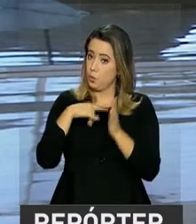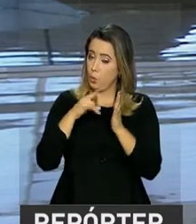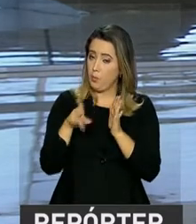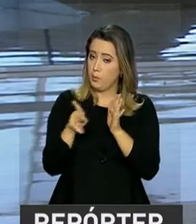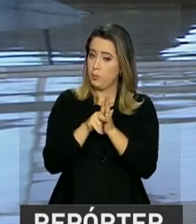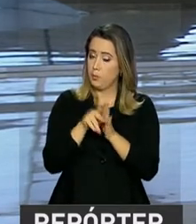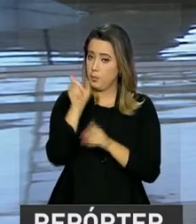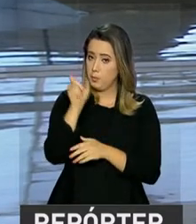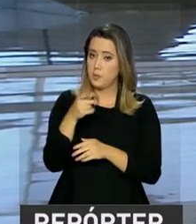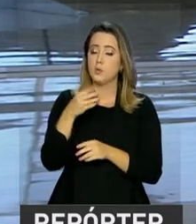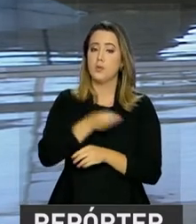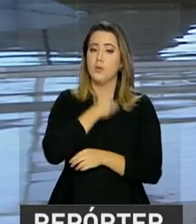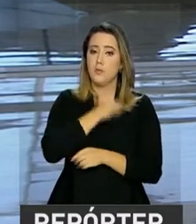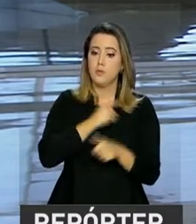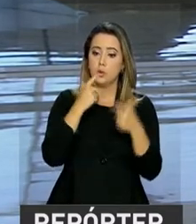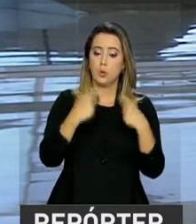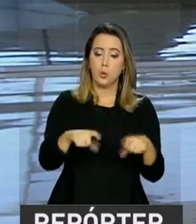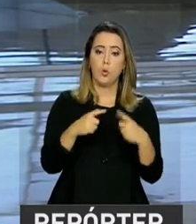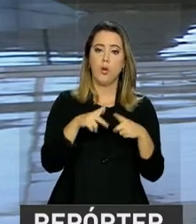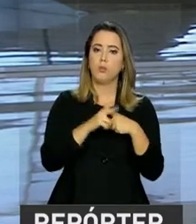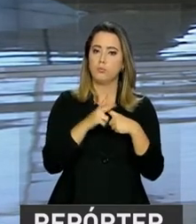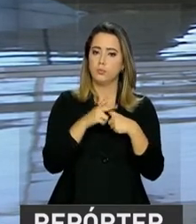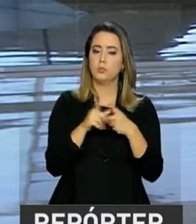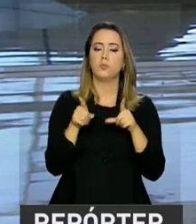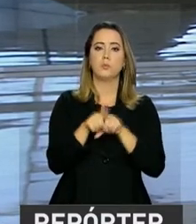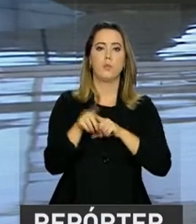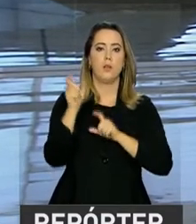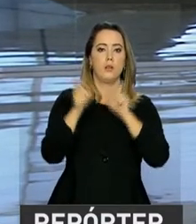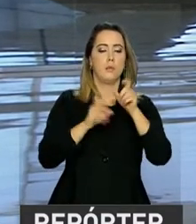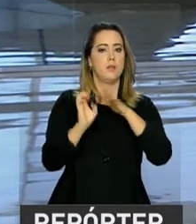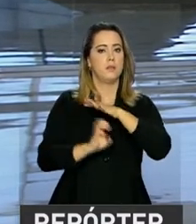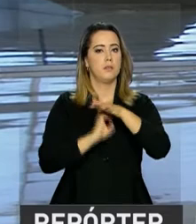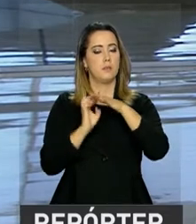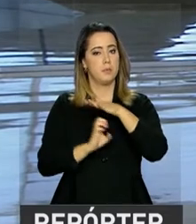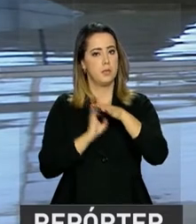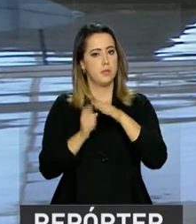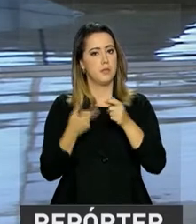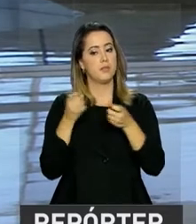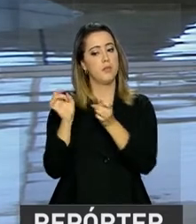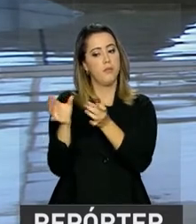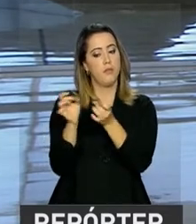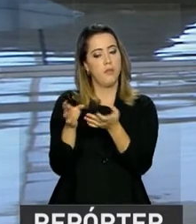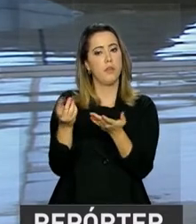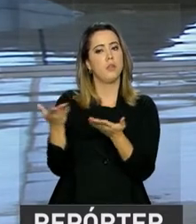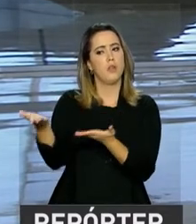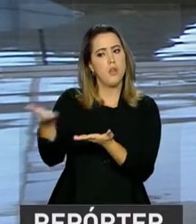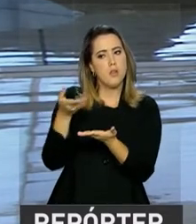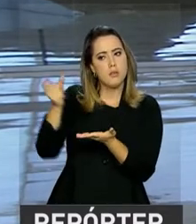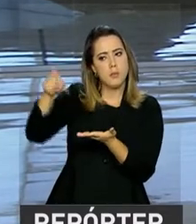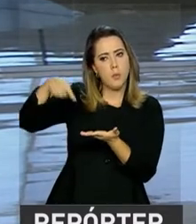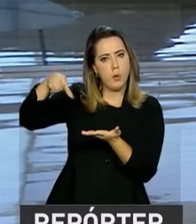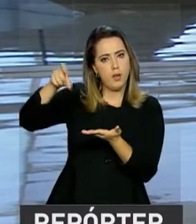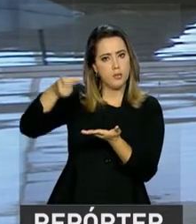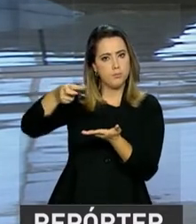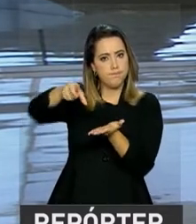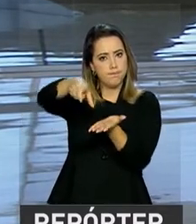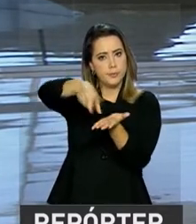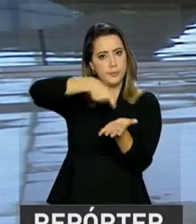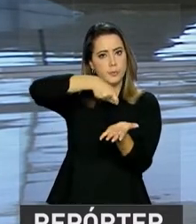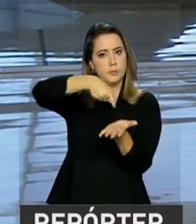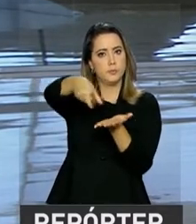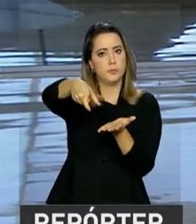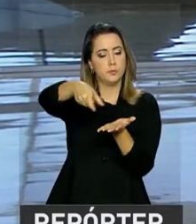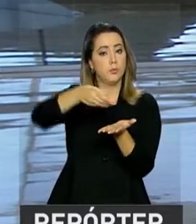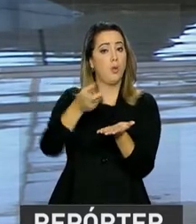reformados. Os municípios também vão cadastrar os lojistas que vão vender e receber pagamentos pelo cartão